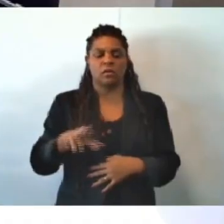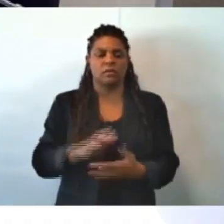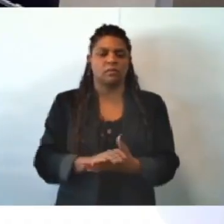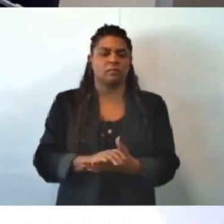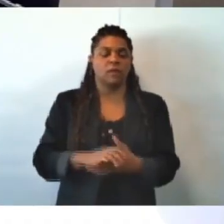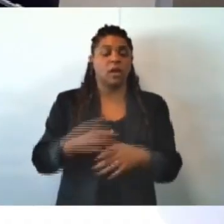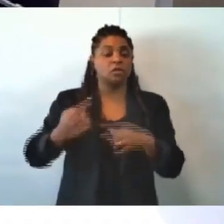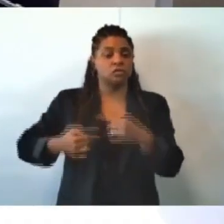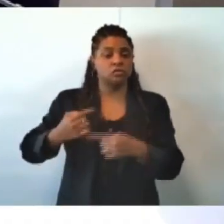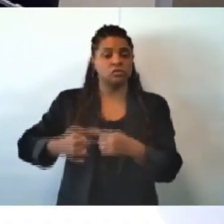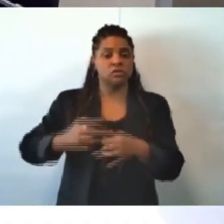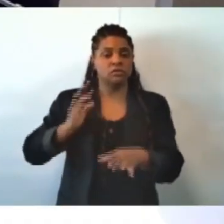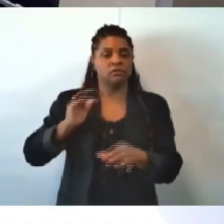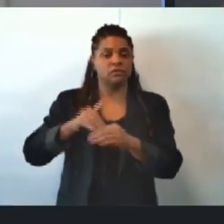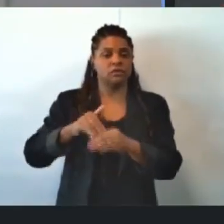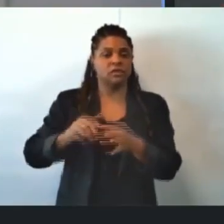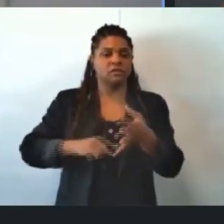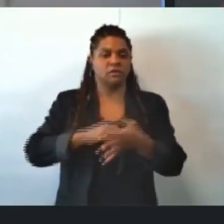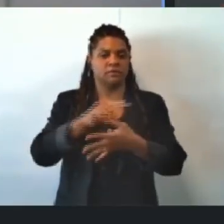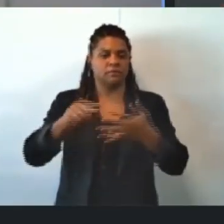acordo. Miltinho CGE.